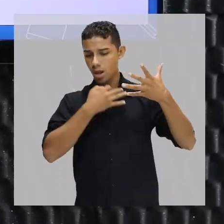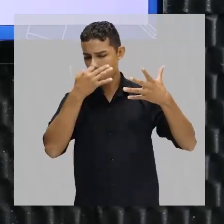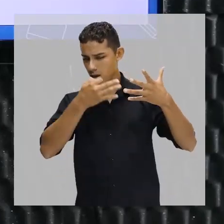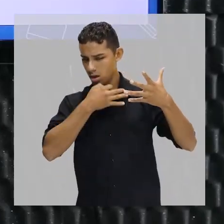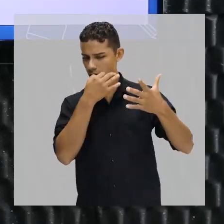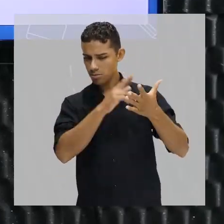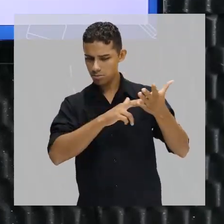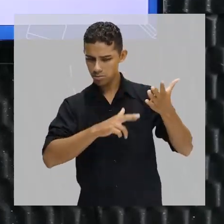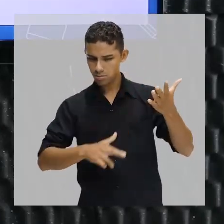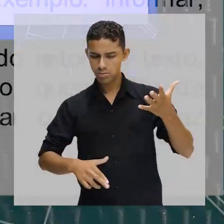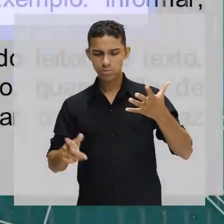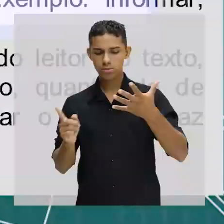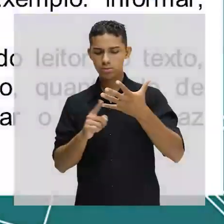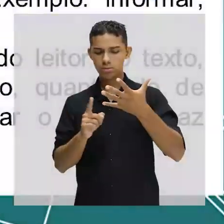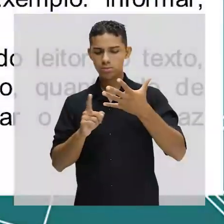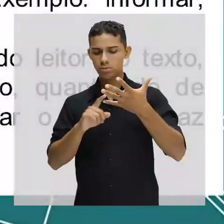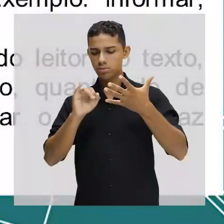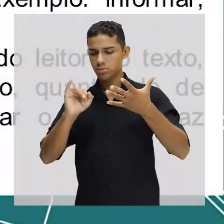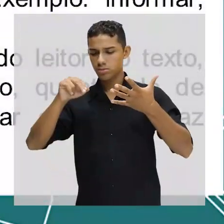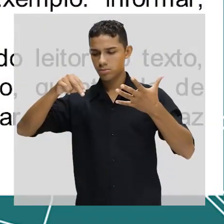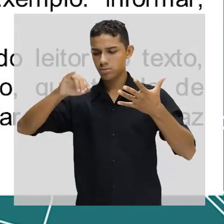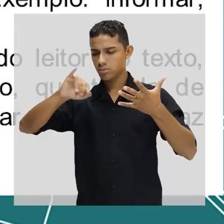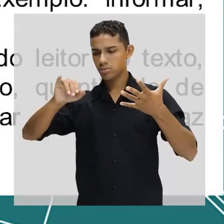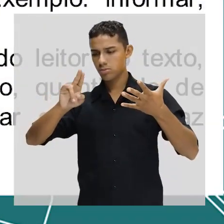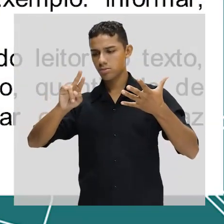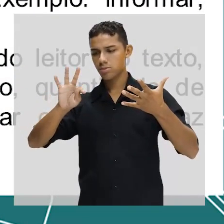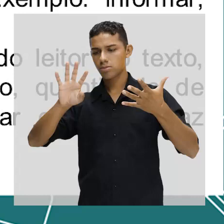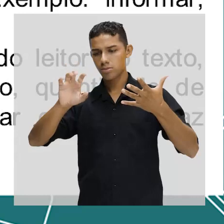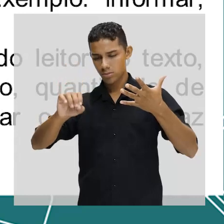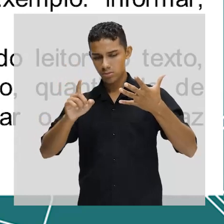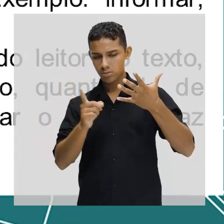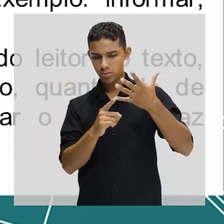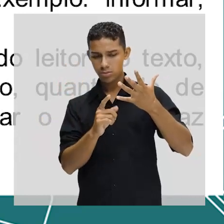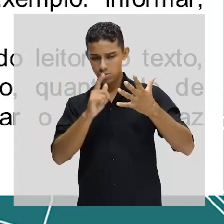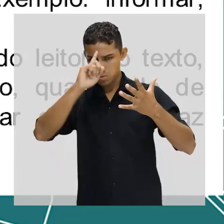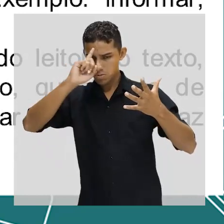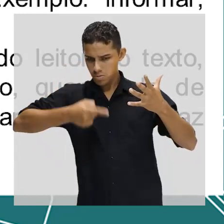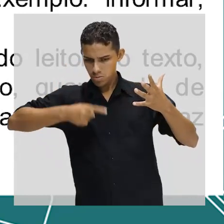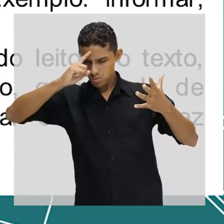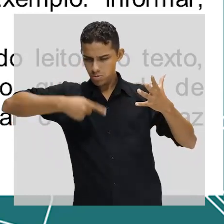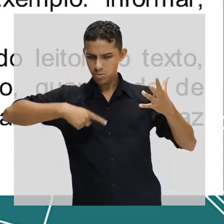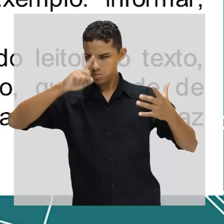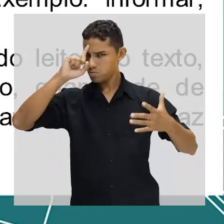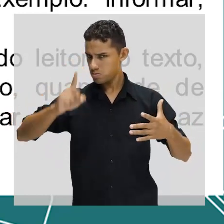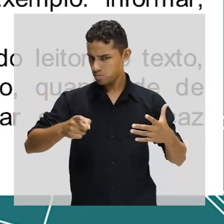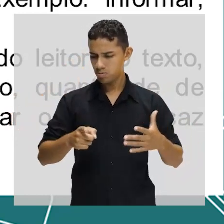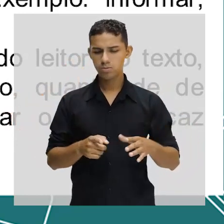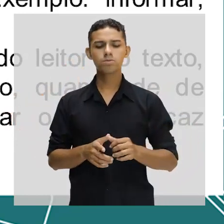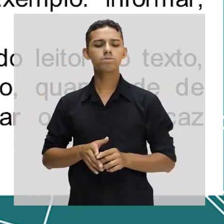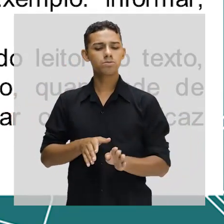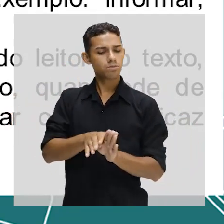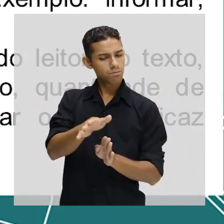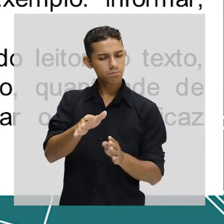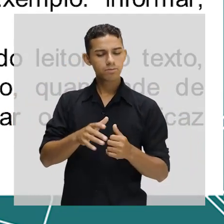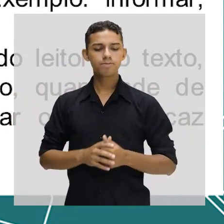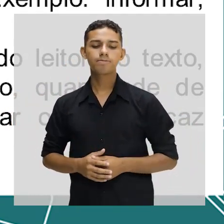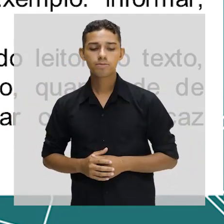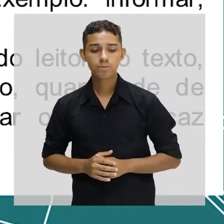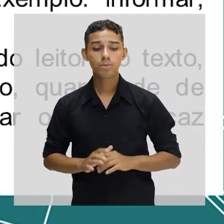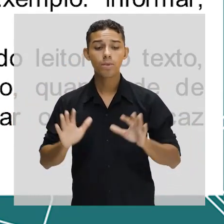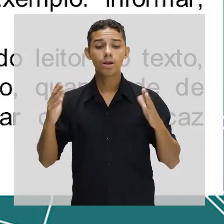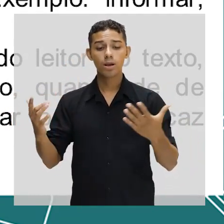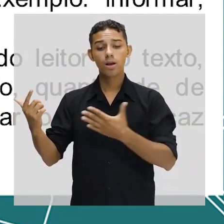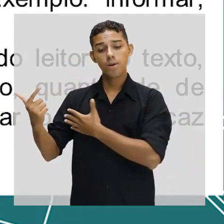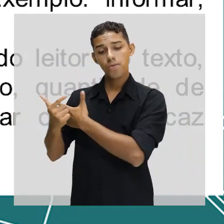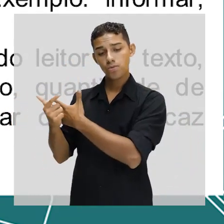Elementos dos gêneros textuais. Cada gênero textual é identificado a partir de elementos básicos. Por exemplo, o assunto, que é o conteúdo